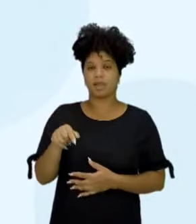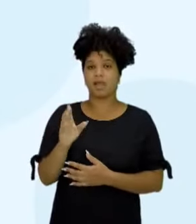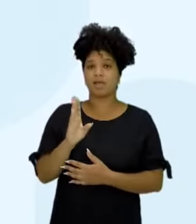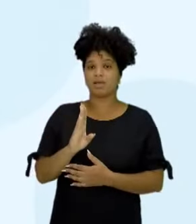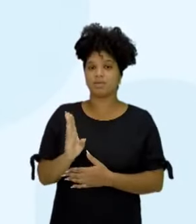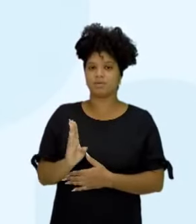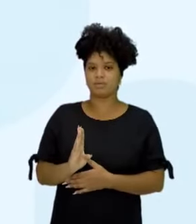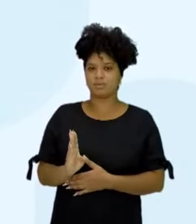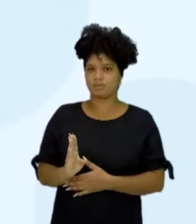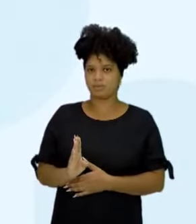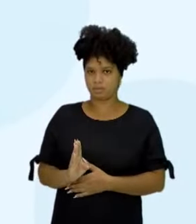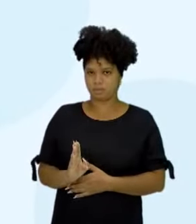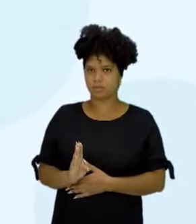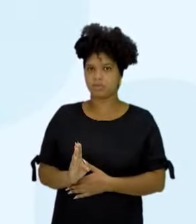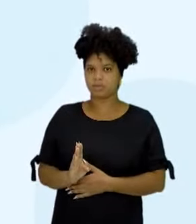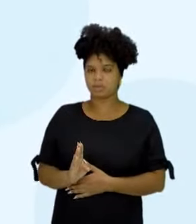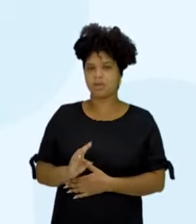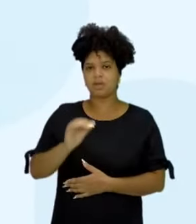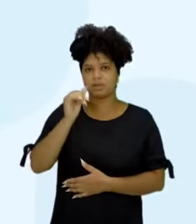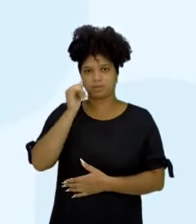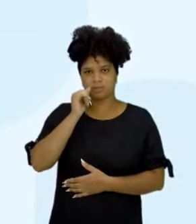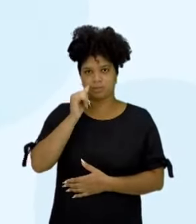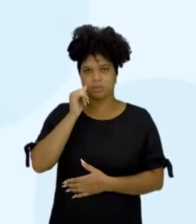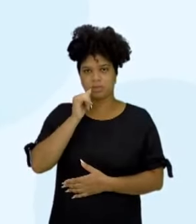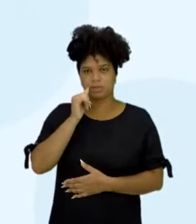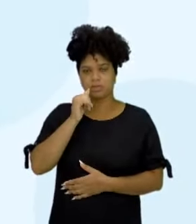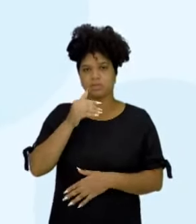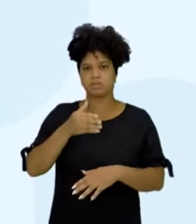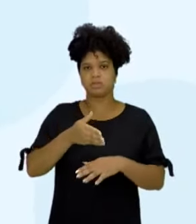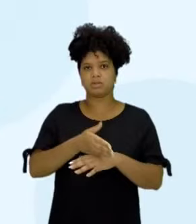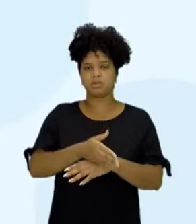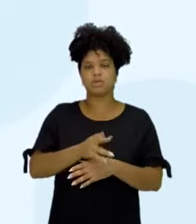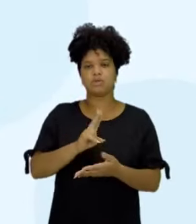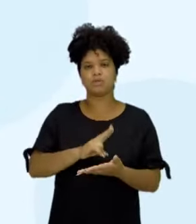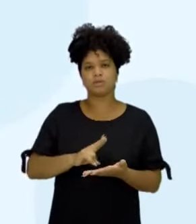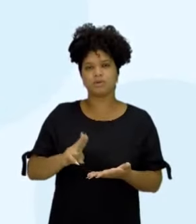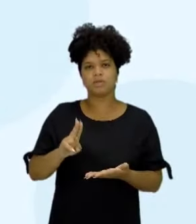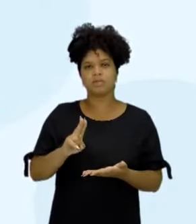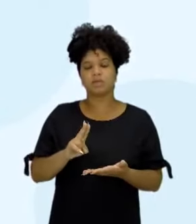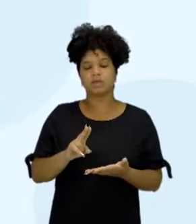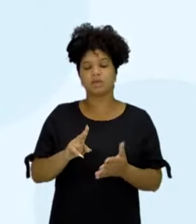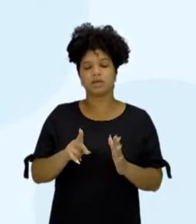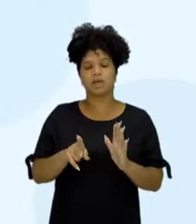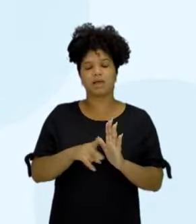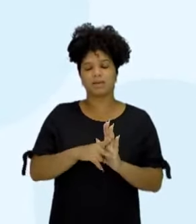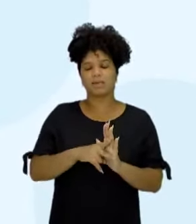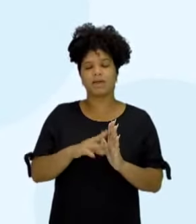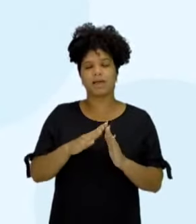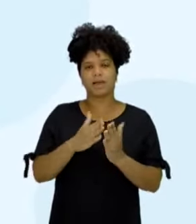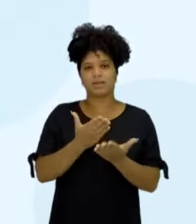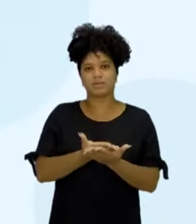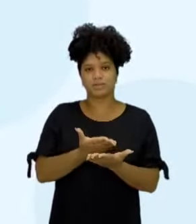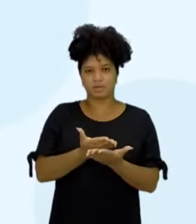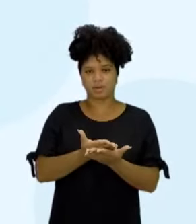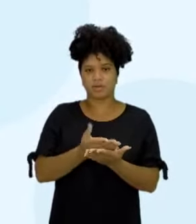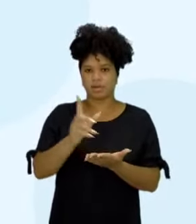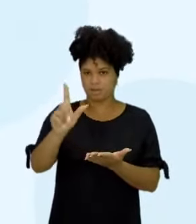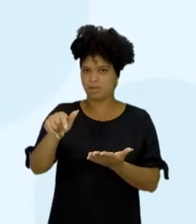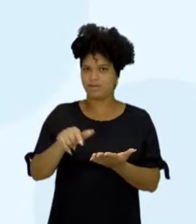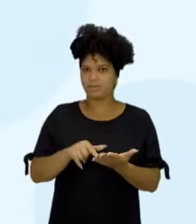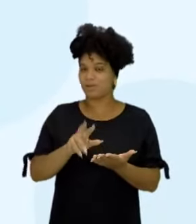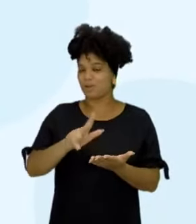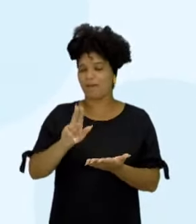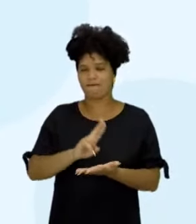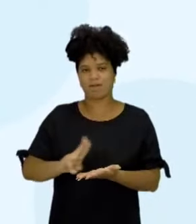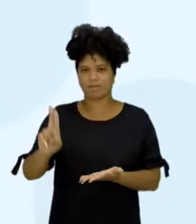Brasil, nós, garotas, pudemos ir para a escola. Not a college yet. Ainda não